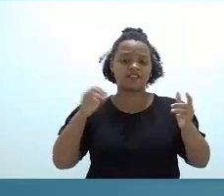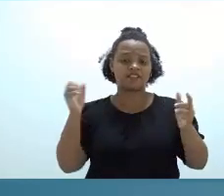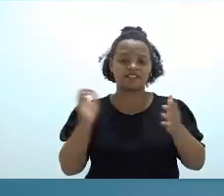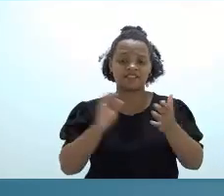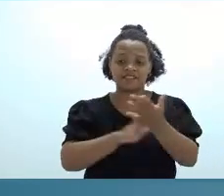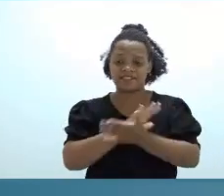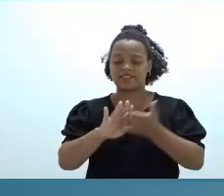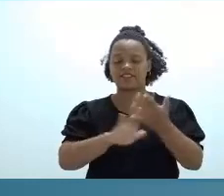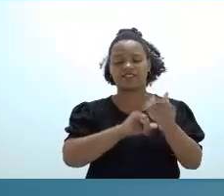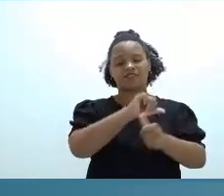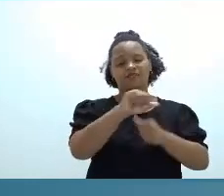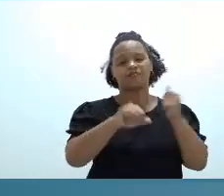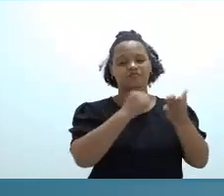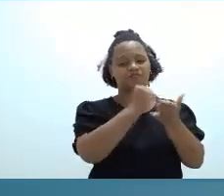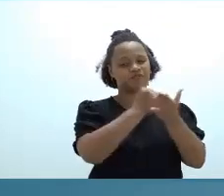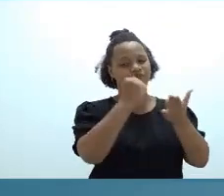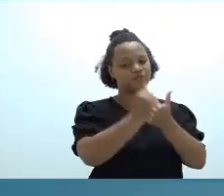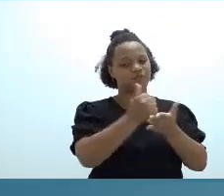passagem,